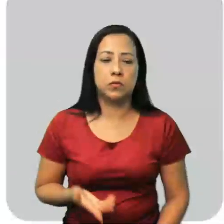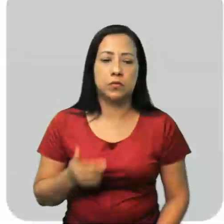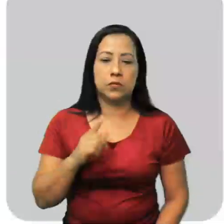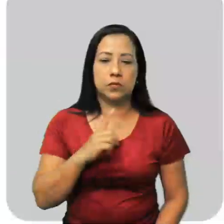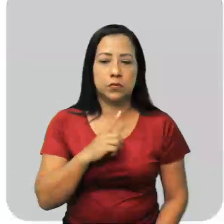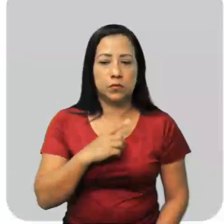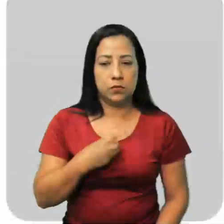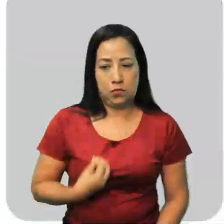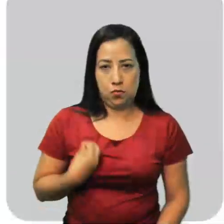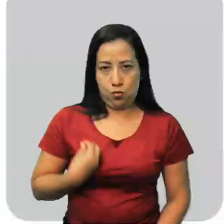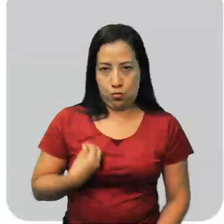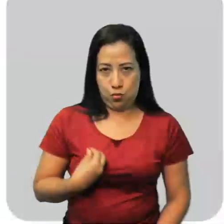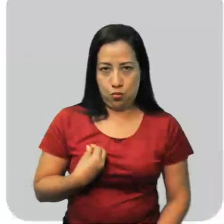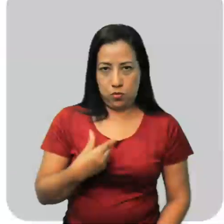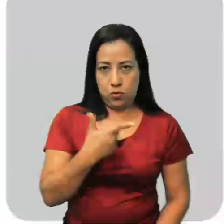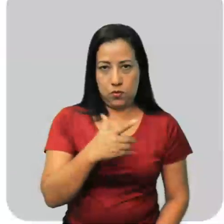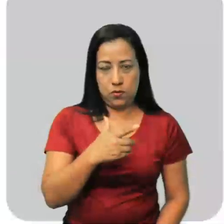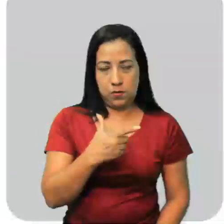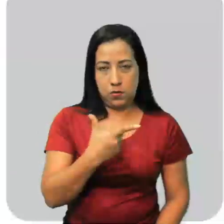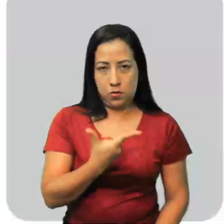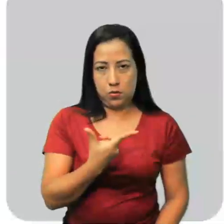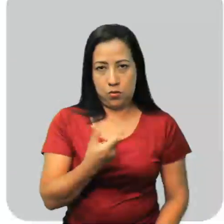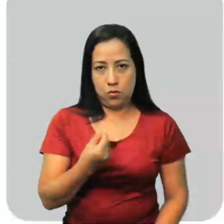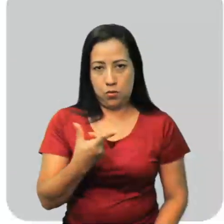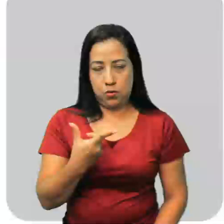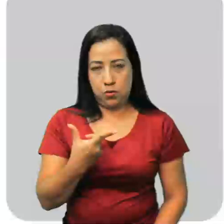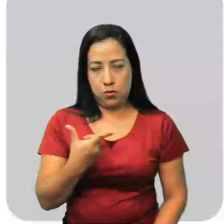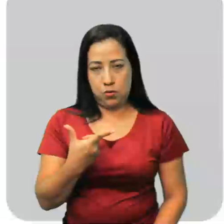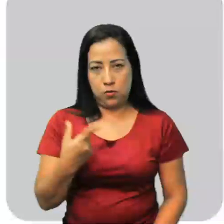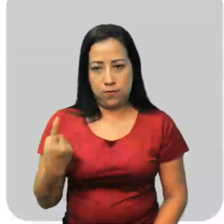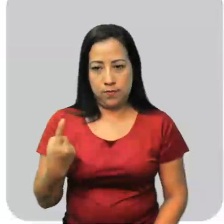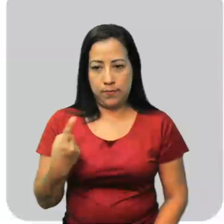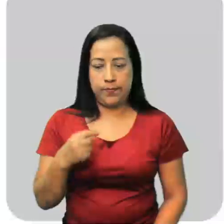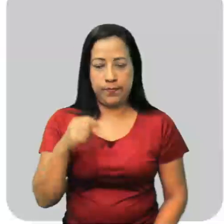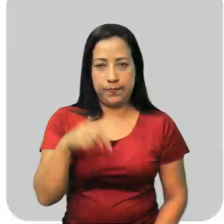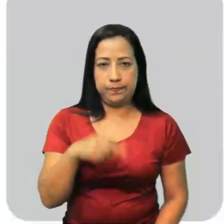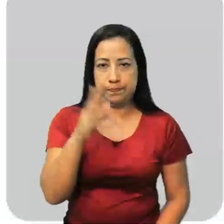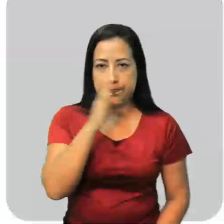2021. Aqui no Brasil,